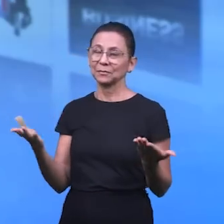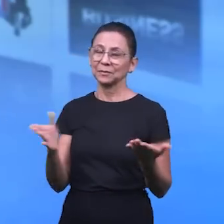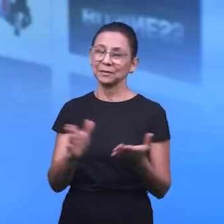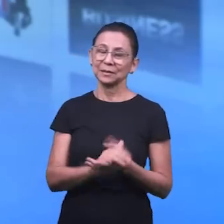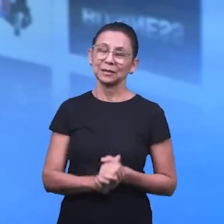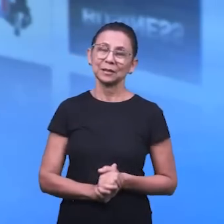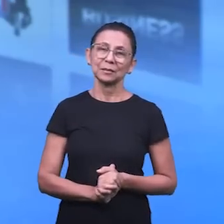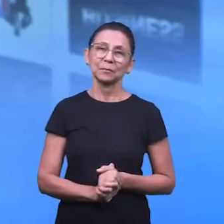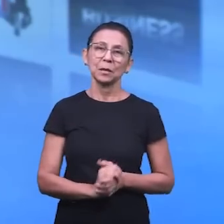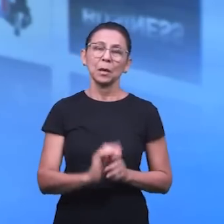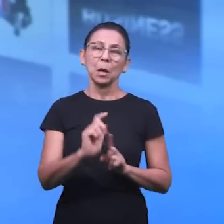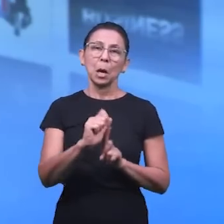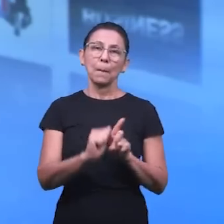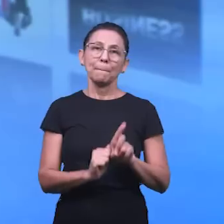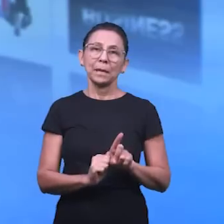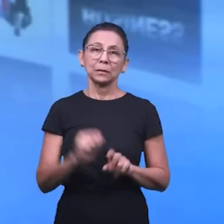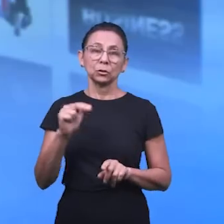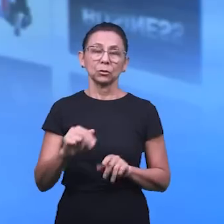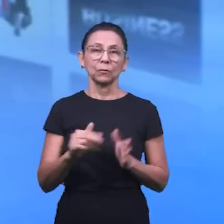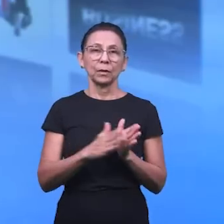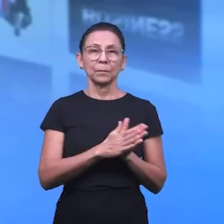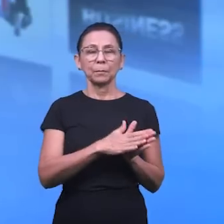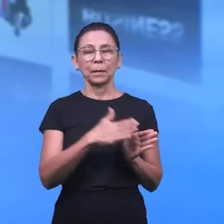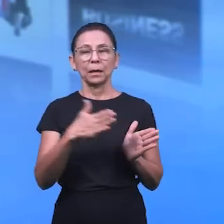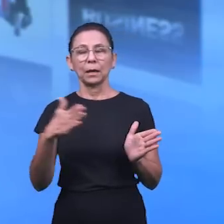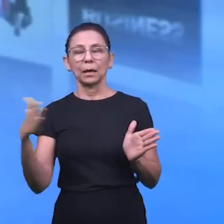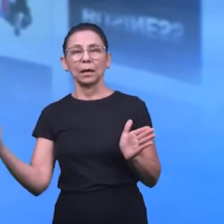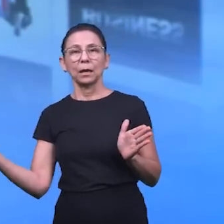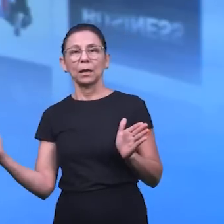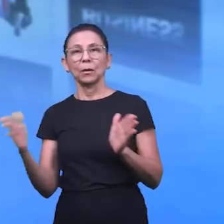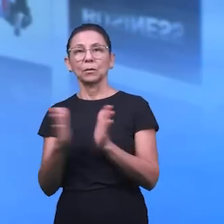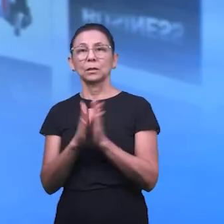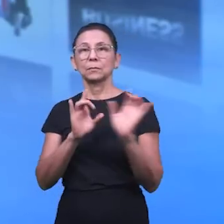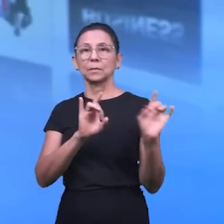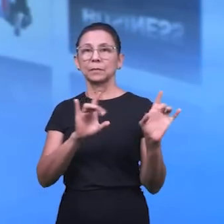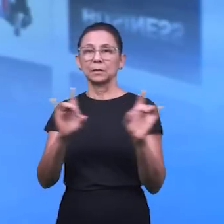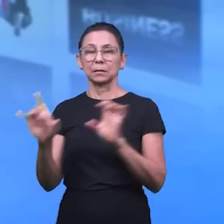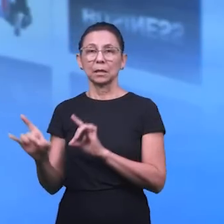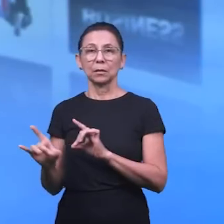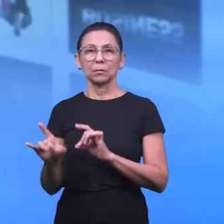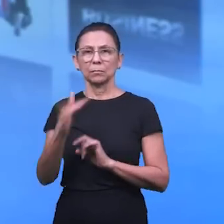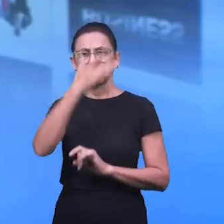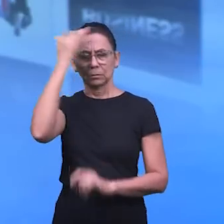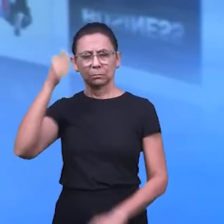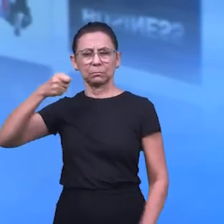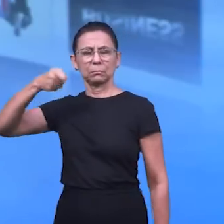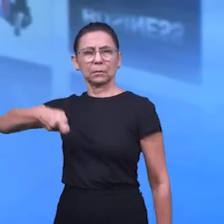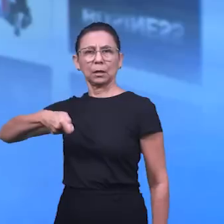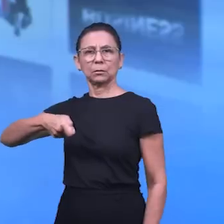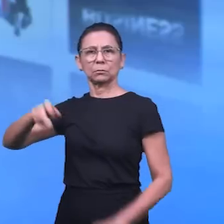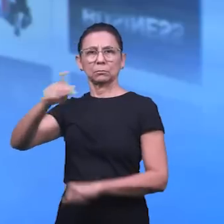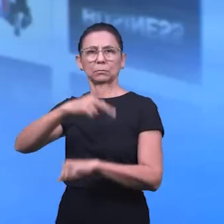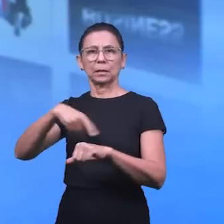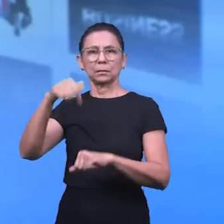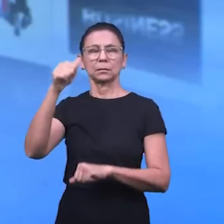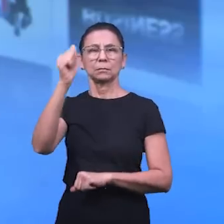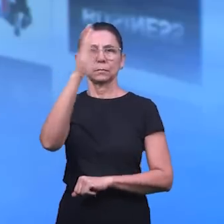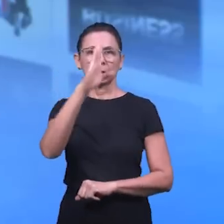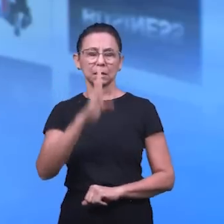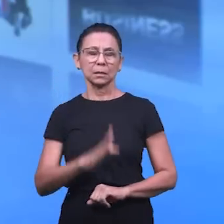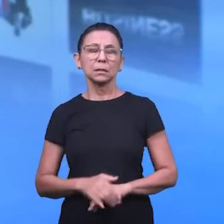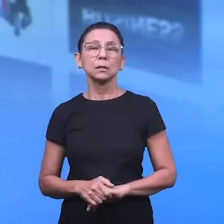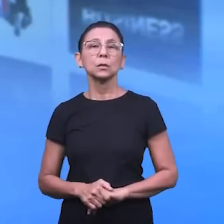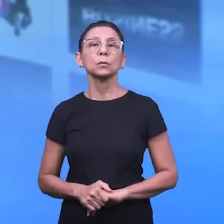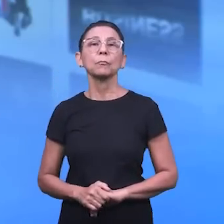público, ao longo de todo o mês de novembro, nós oramos em especial pelas autoridades do nosso país. E agora, no último final de semana,